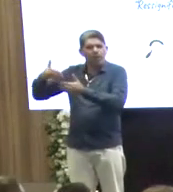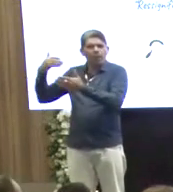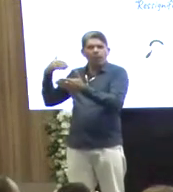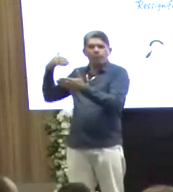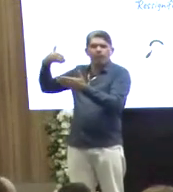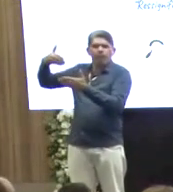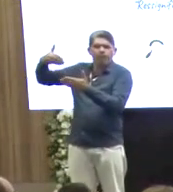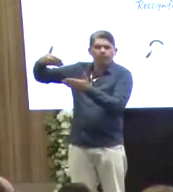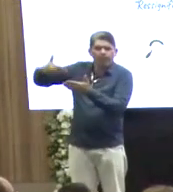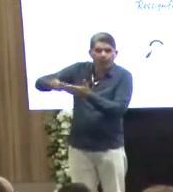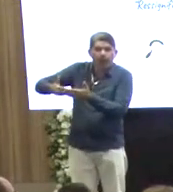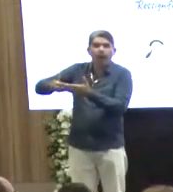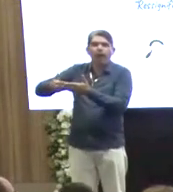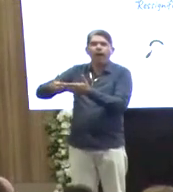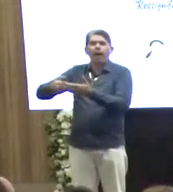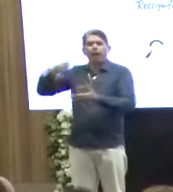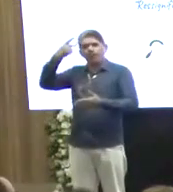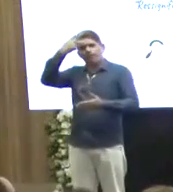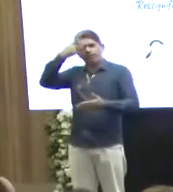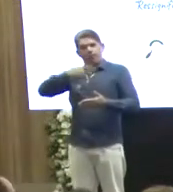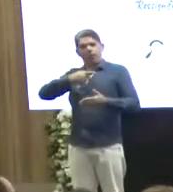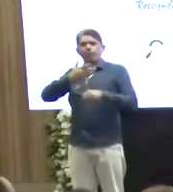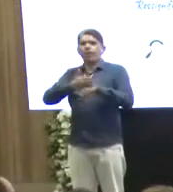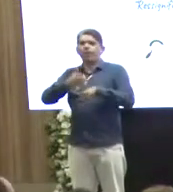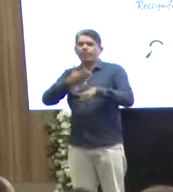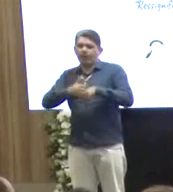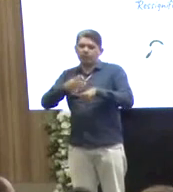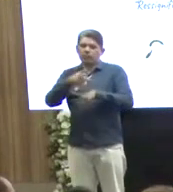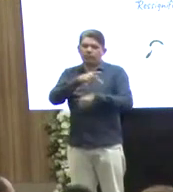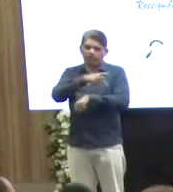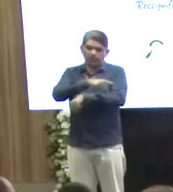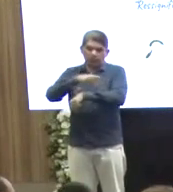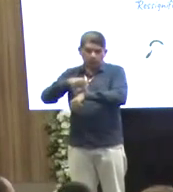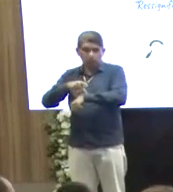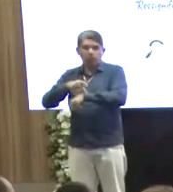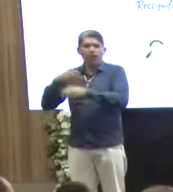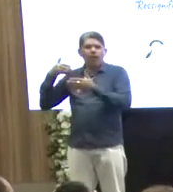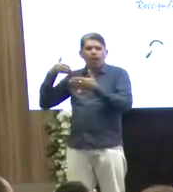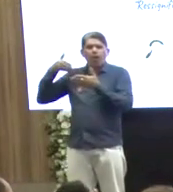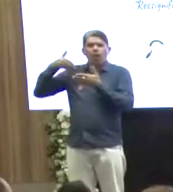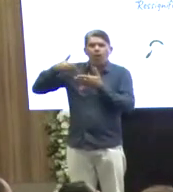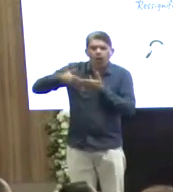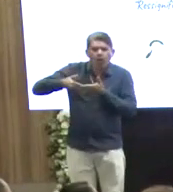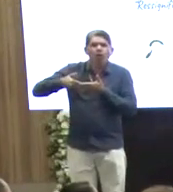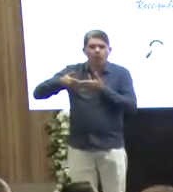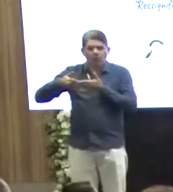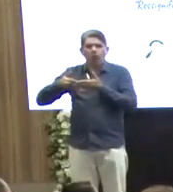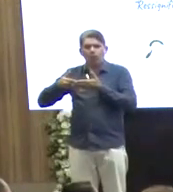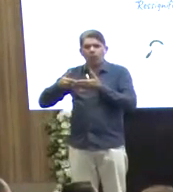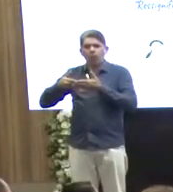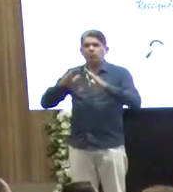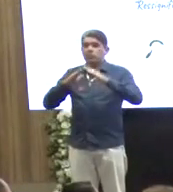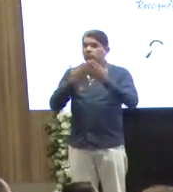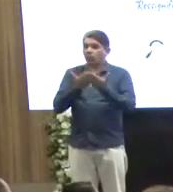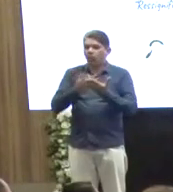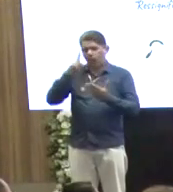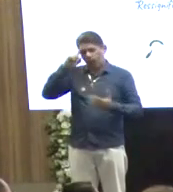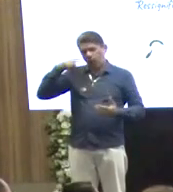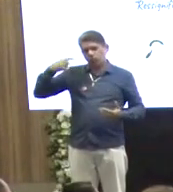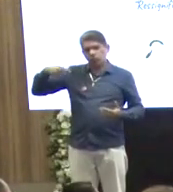beleza, da estética, da vida, da luta política, desses grupos todos que nós podemos falar aqui, como que elas estão presentes